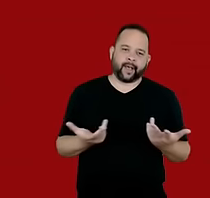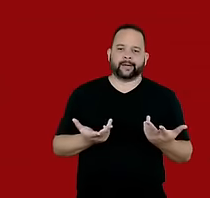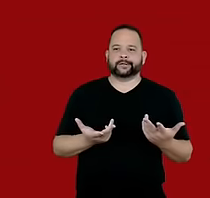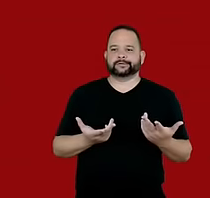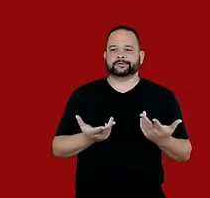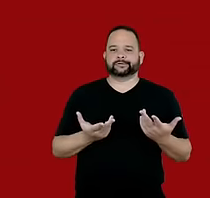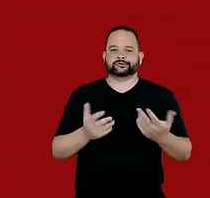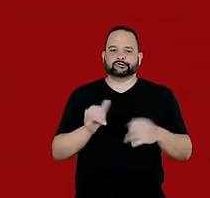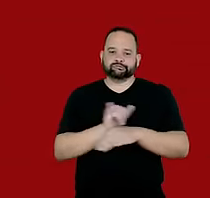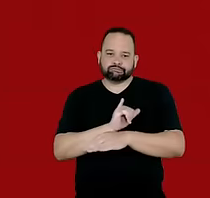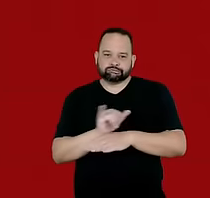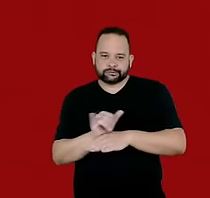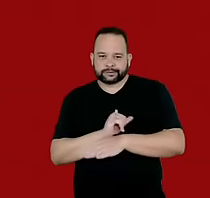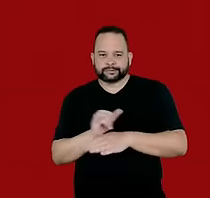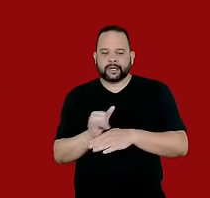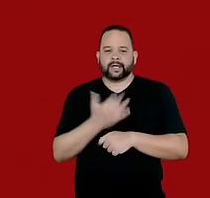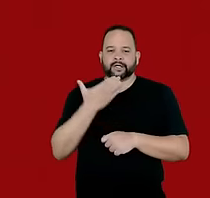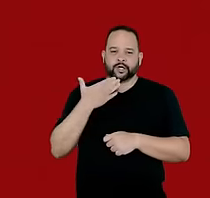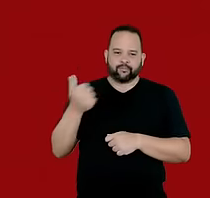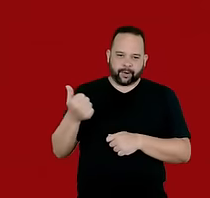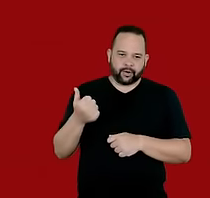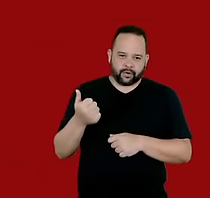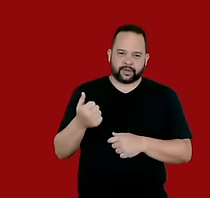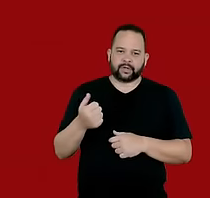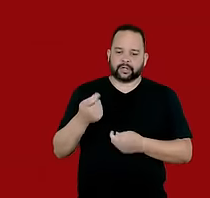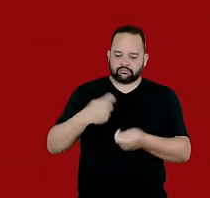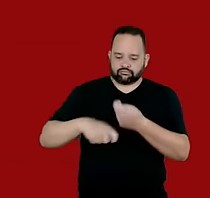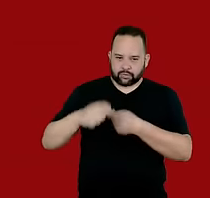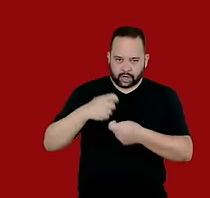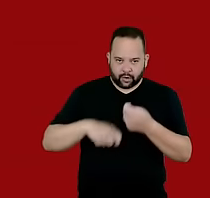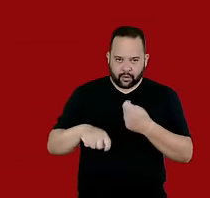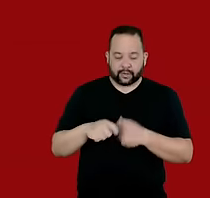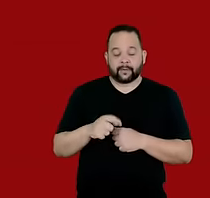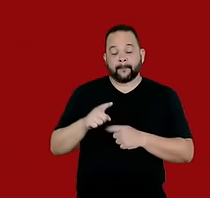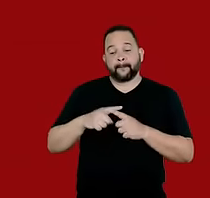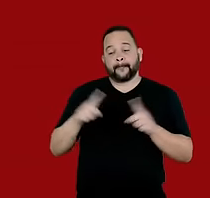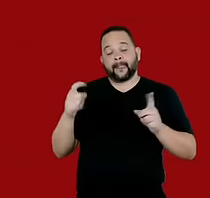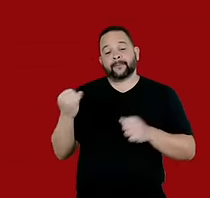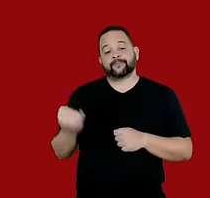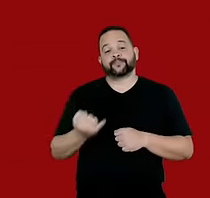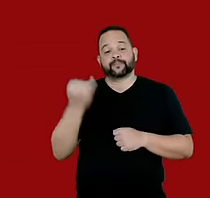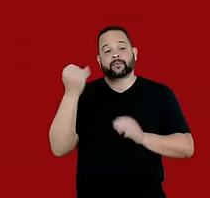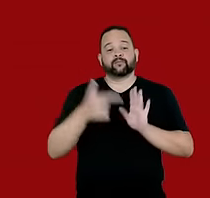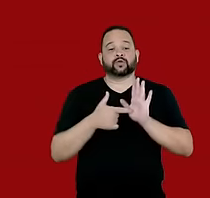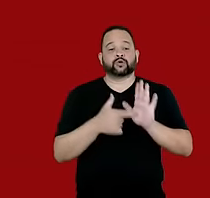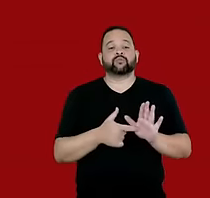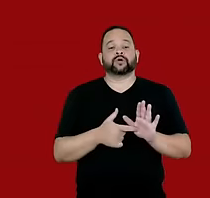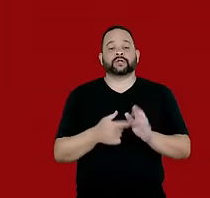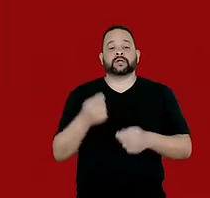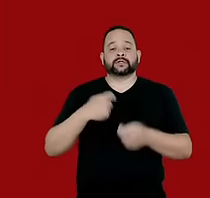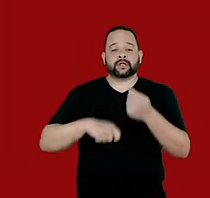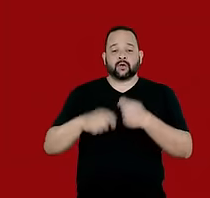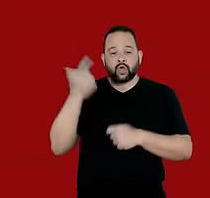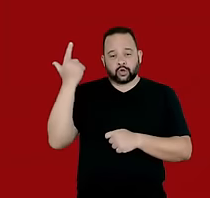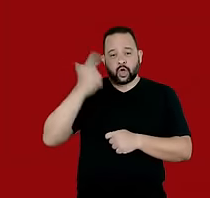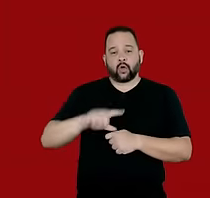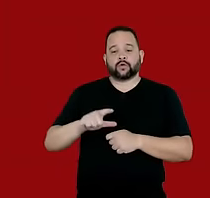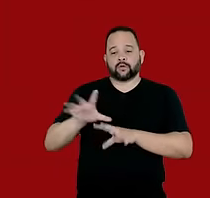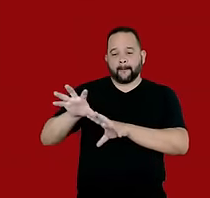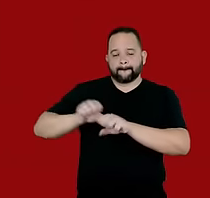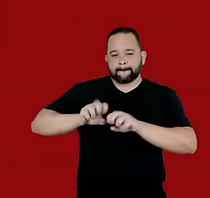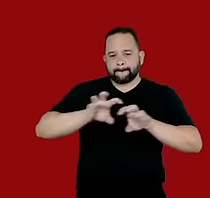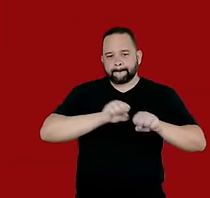assim aprimoramento de mercado de capitais é importante só mostrar que o mercado de capitais ele conseguiu absorver toda a diminuição do